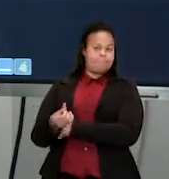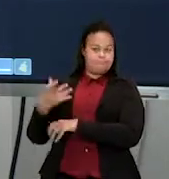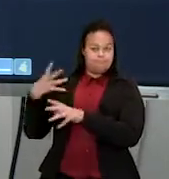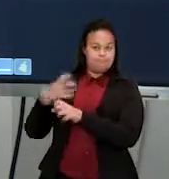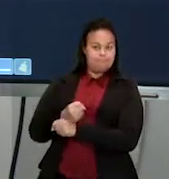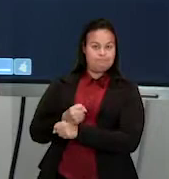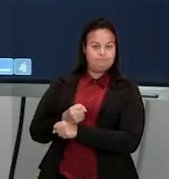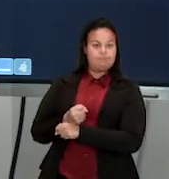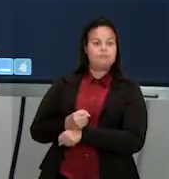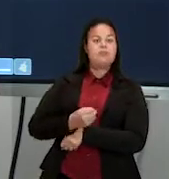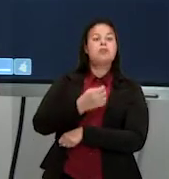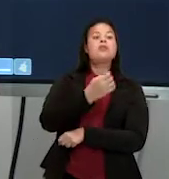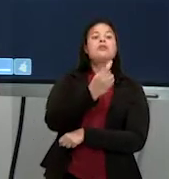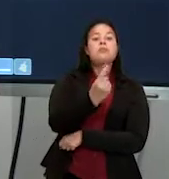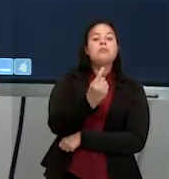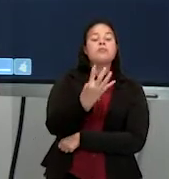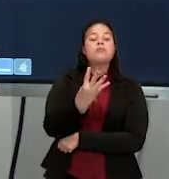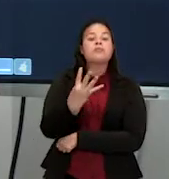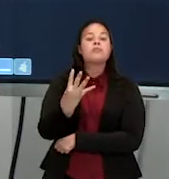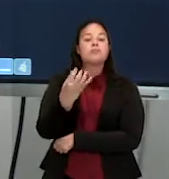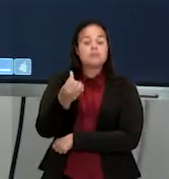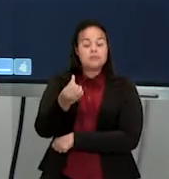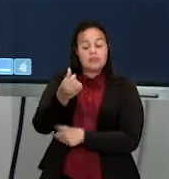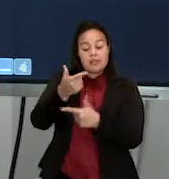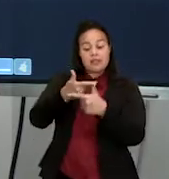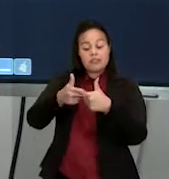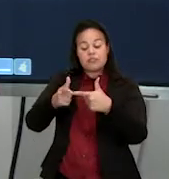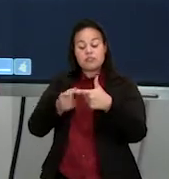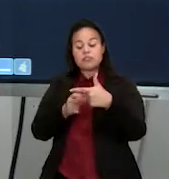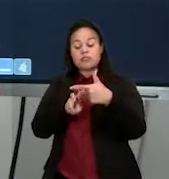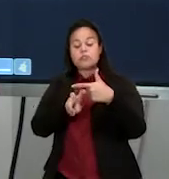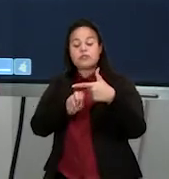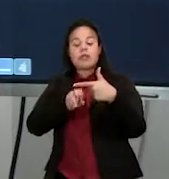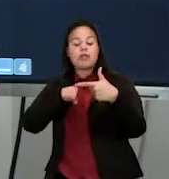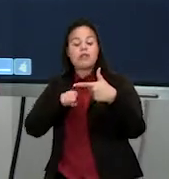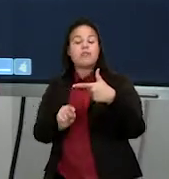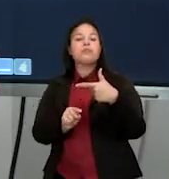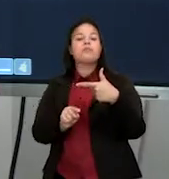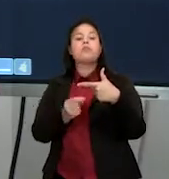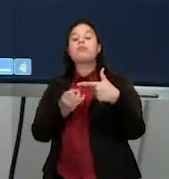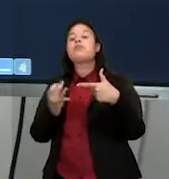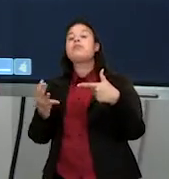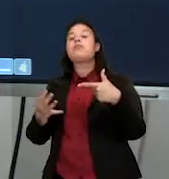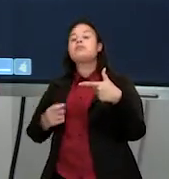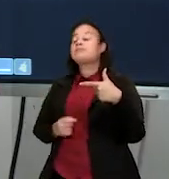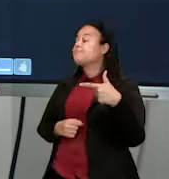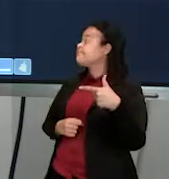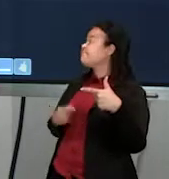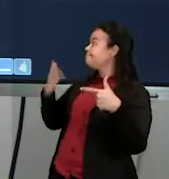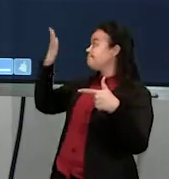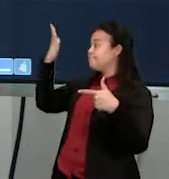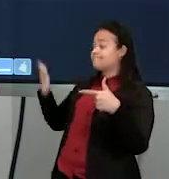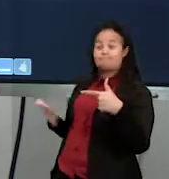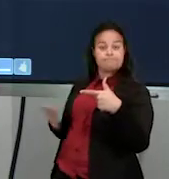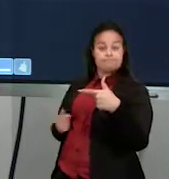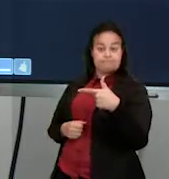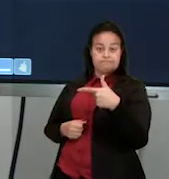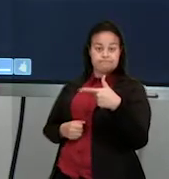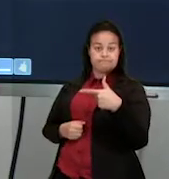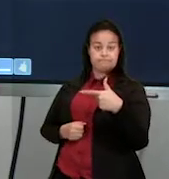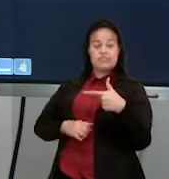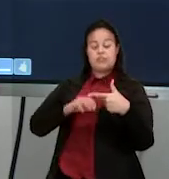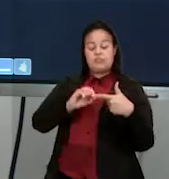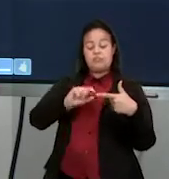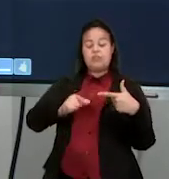aqui. 1.446 dividido pelos 50 mil. E vai dar esse valor aqui, né? 0,